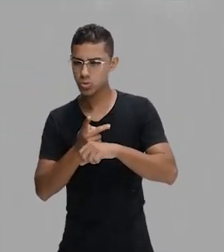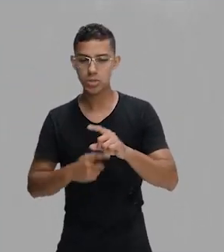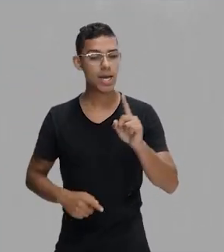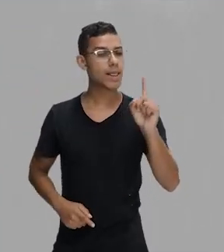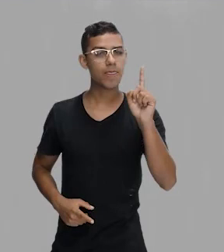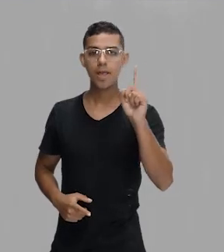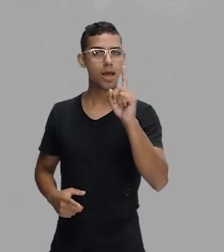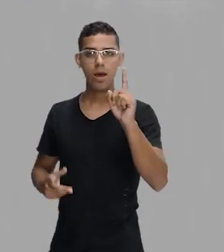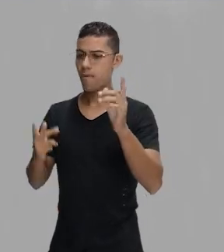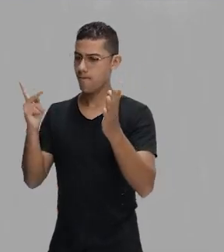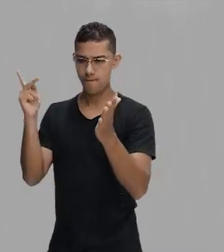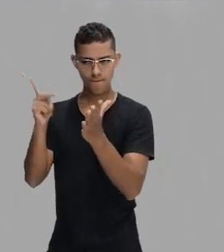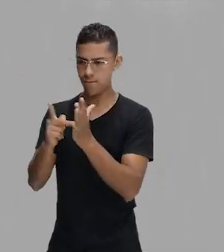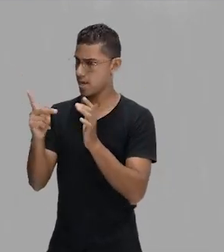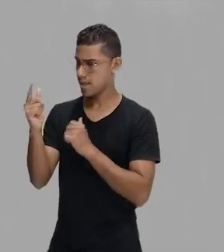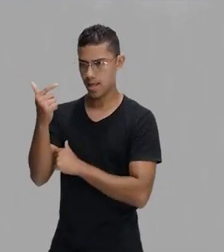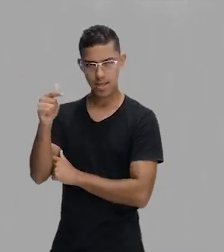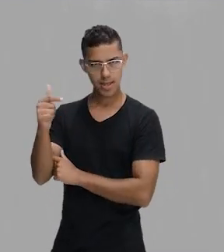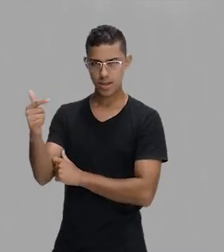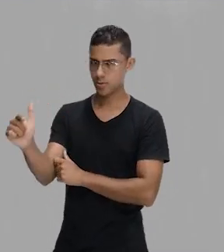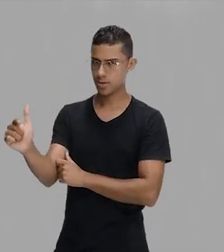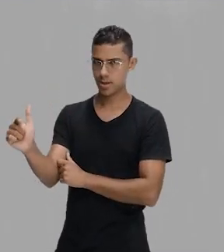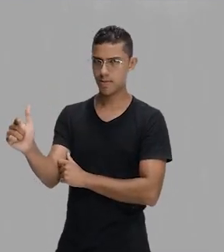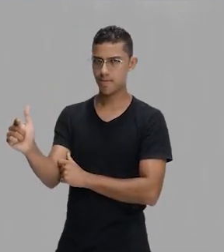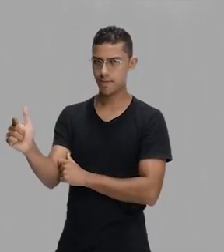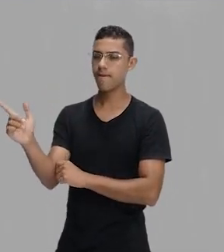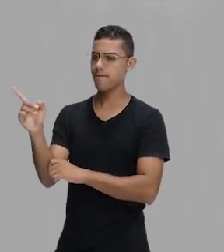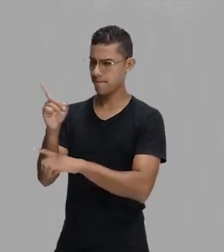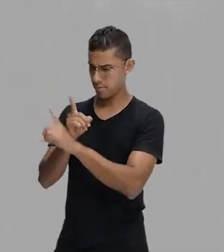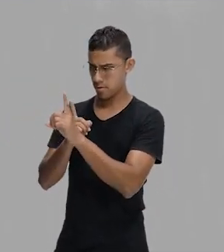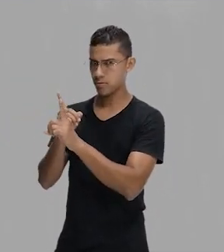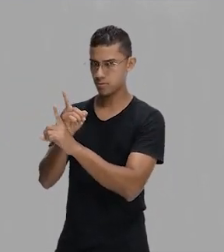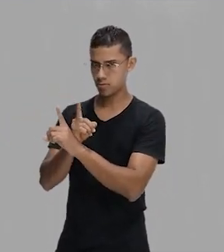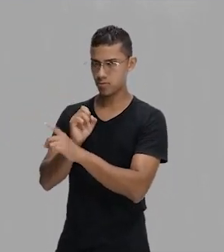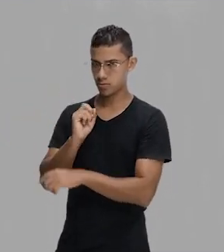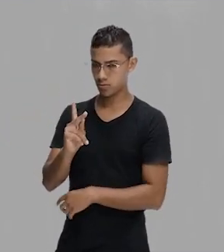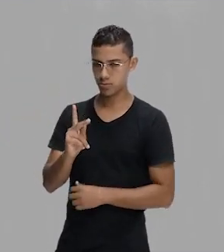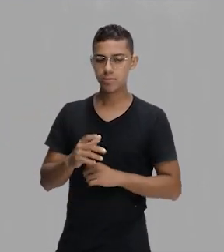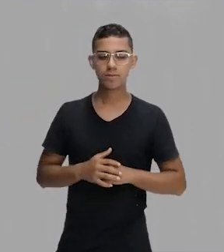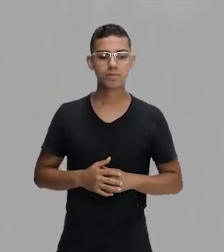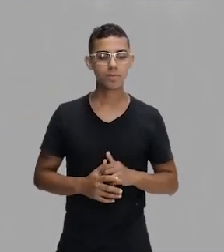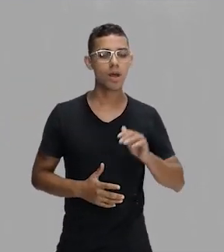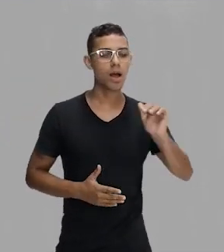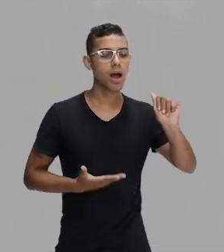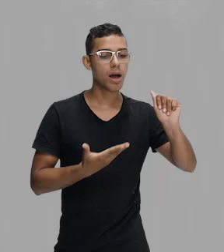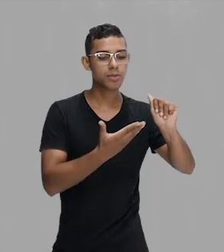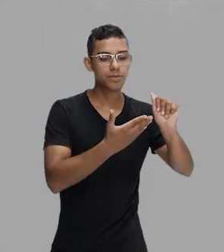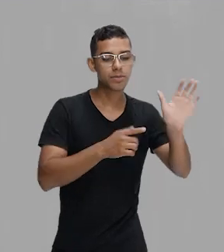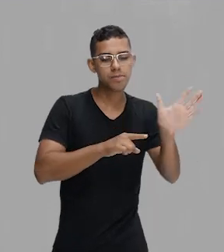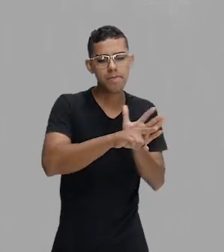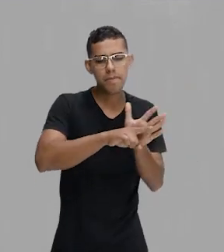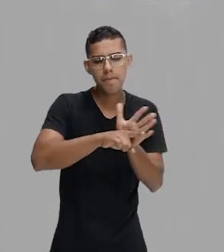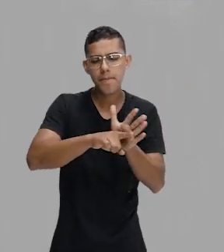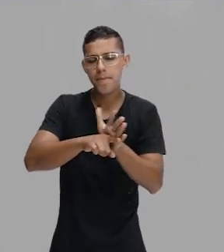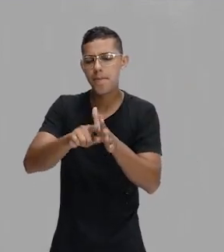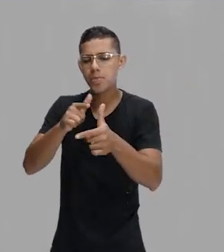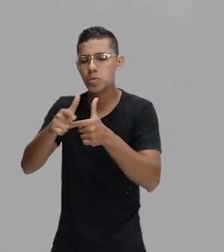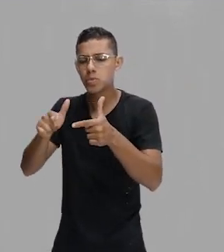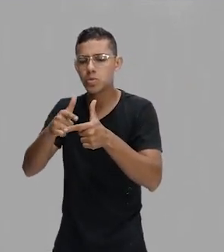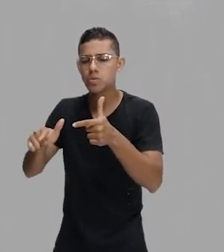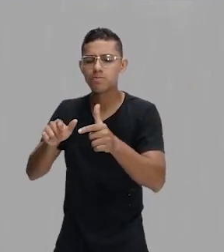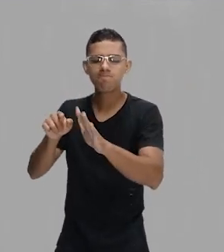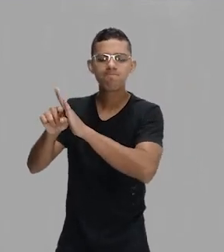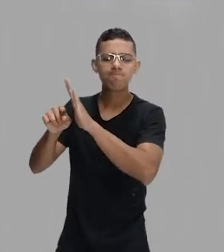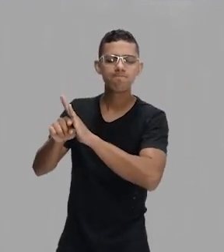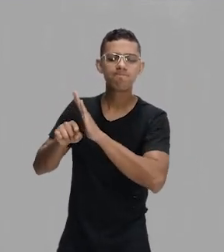não é verdadeiro, ok? A pesquisa sempre parte de um problema, de uma interrogação, uma situação